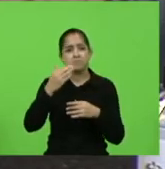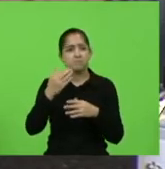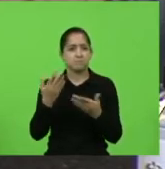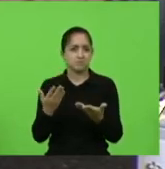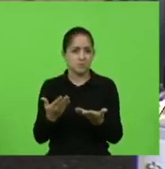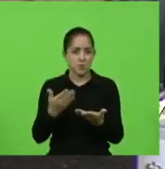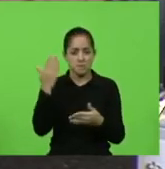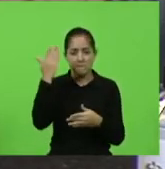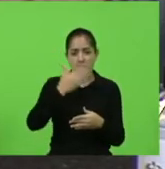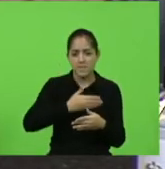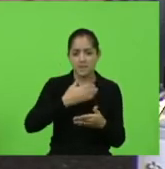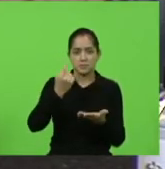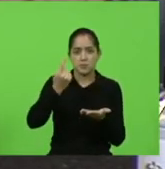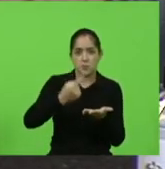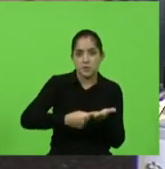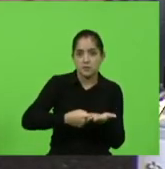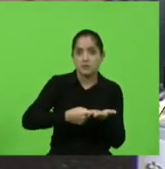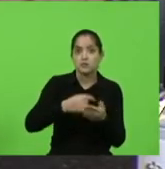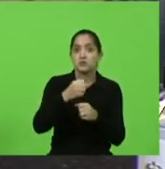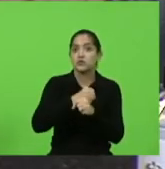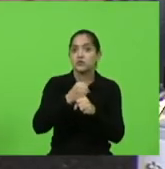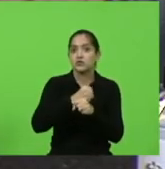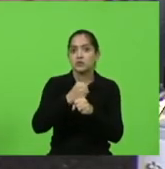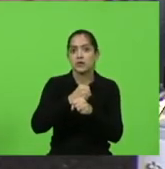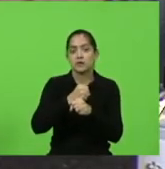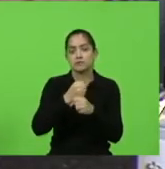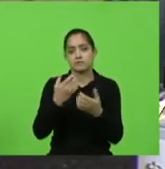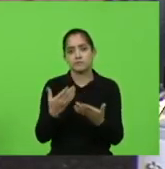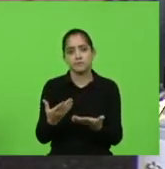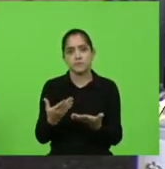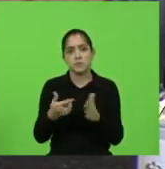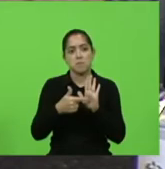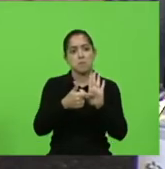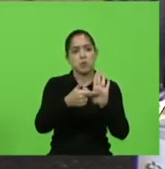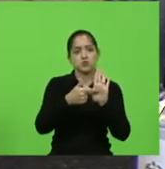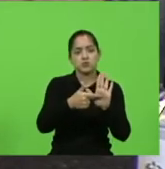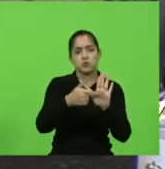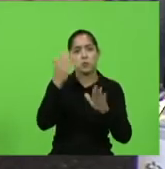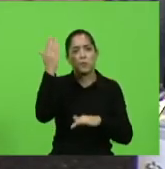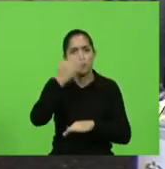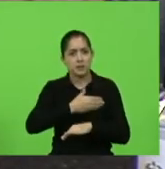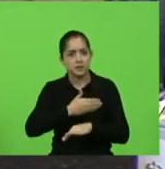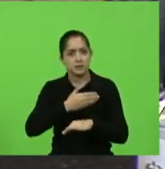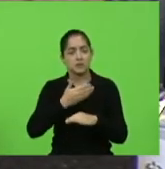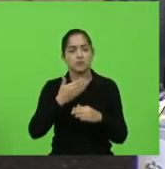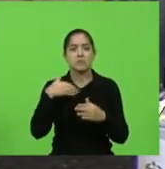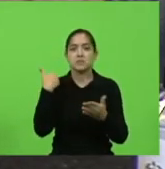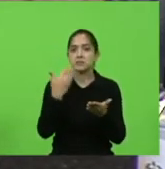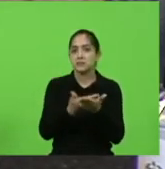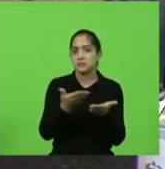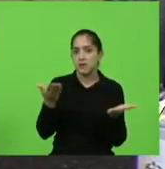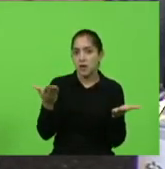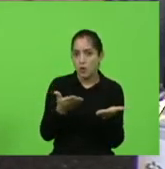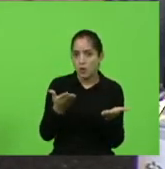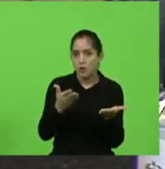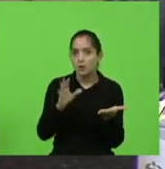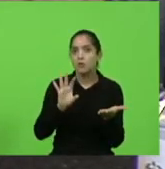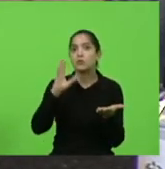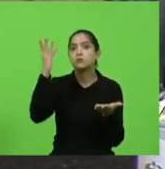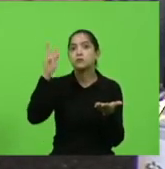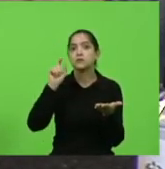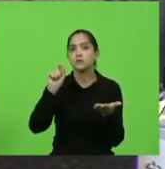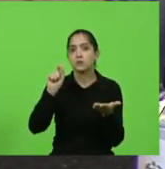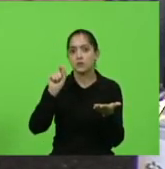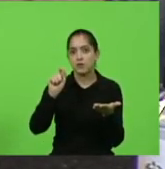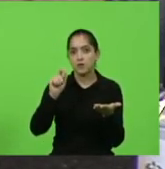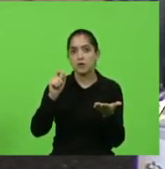esse projeto, ele foi, fez um teatro, prometeu, até o momento, sabe o que aconteceu com a Geo Medeiros? Passei por